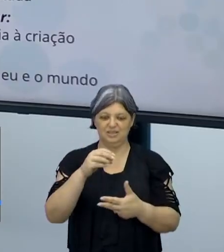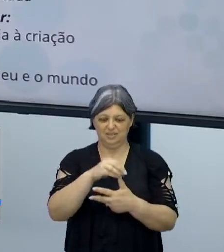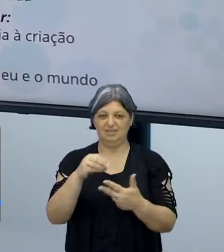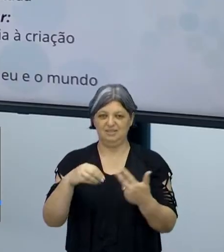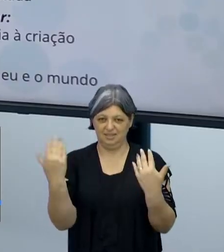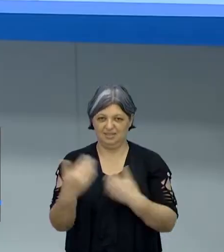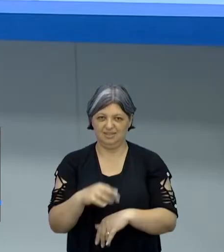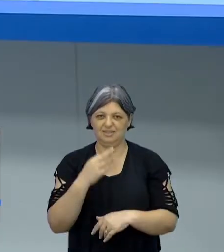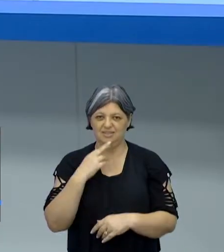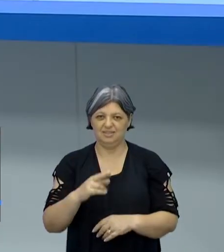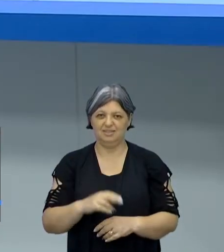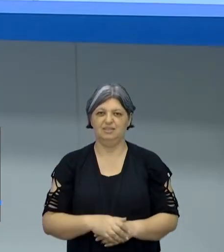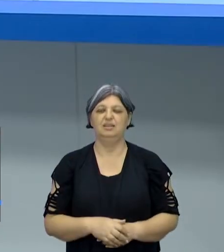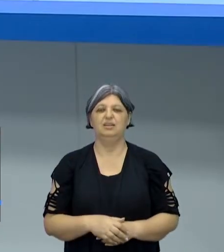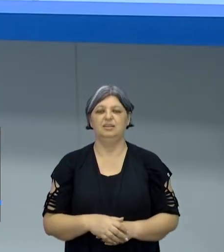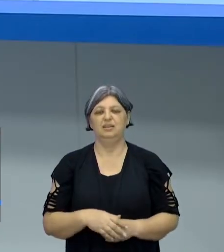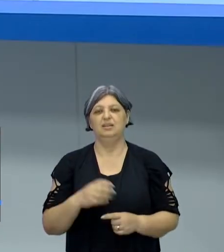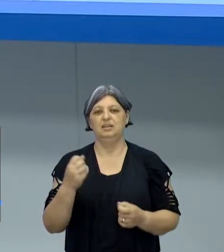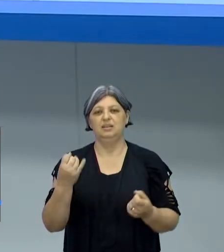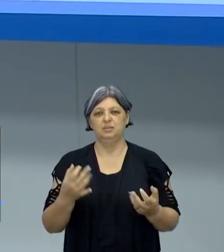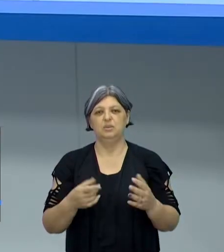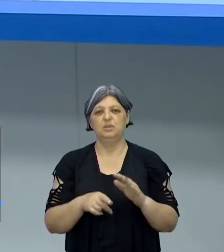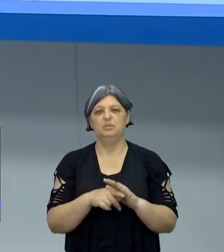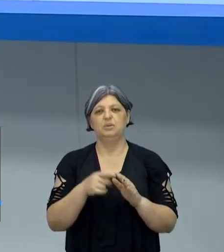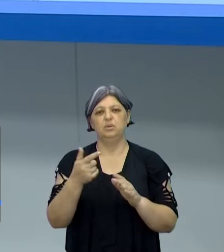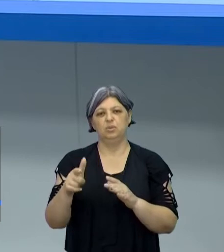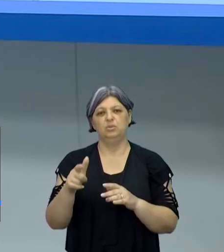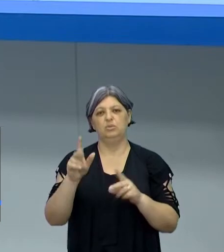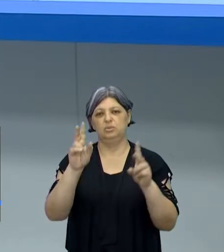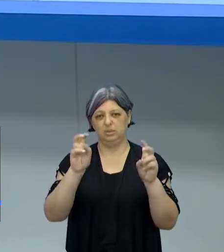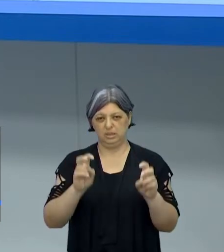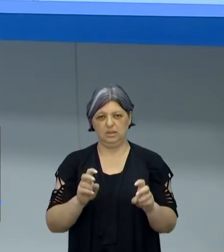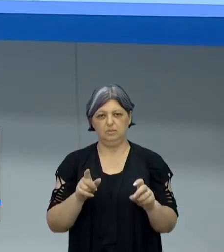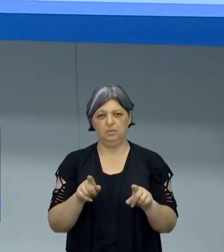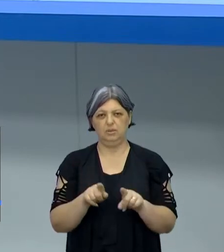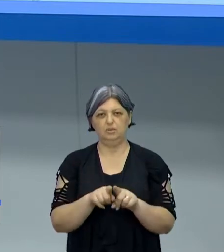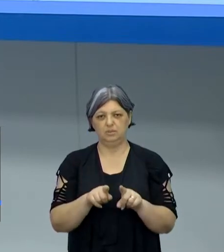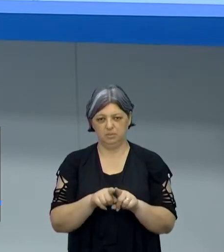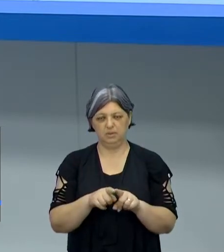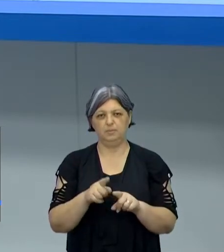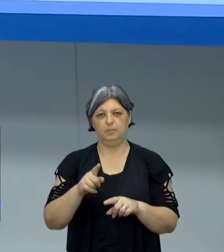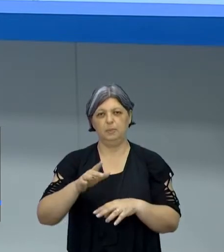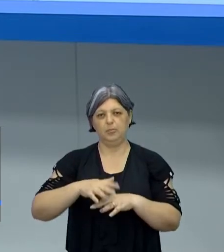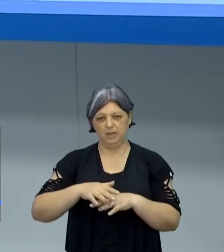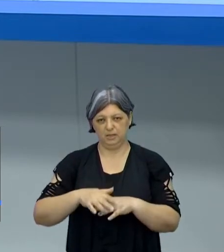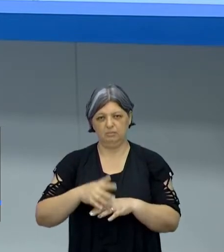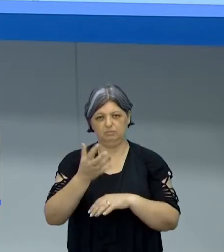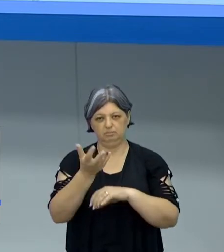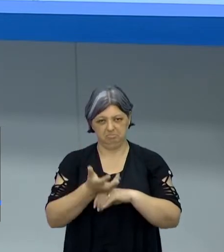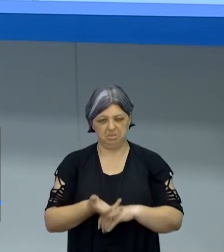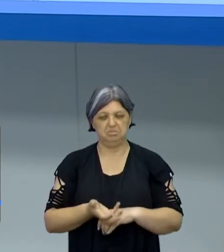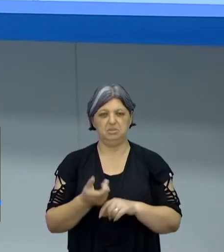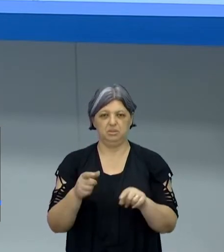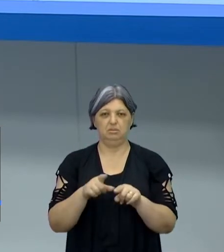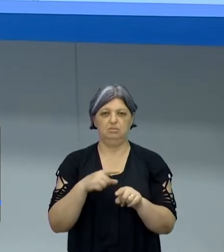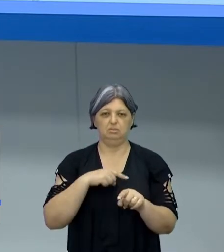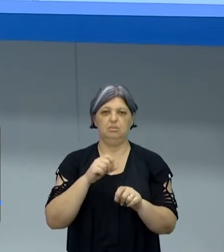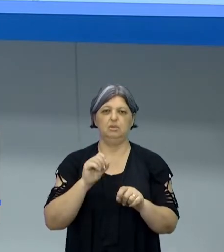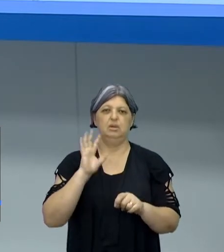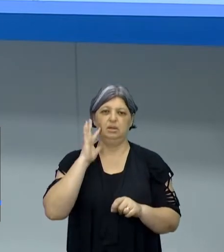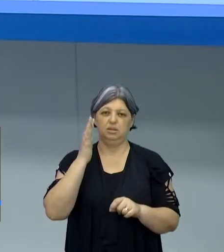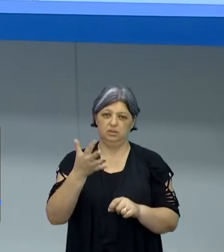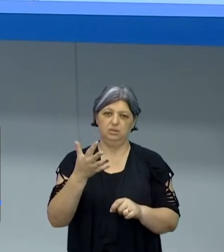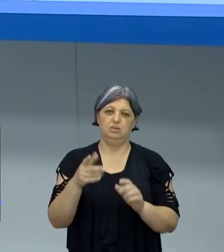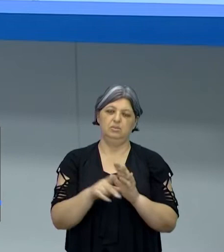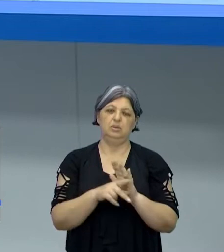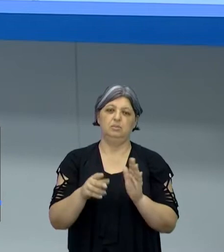muito. Aliás, eu estou falando deste, mas há outros componentes. Dos outros componentes que eu também trabalhei, a gente pode resolver só com as aulas ainda